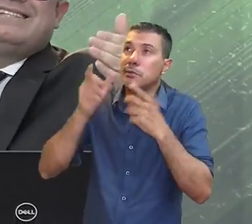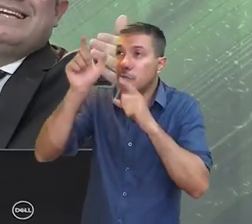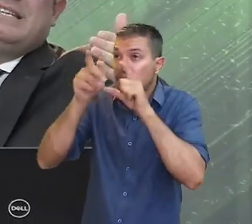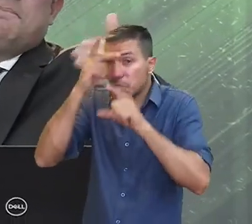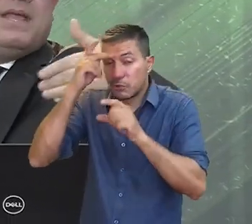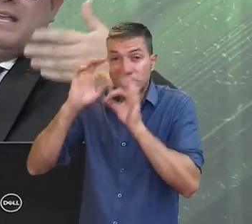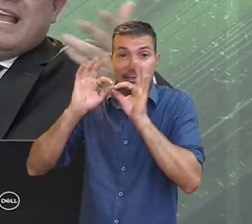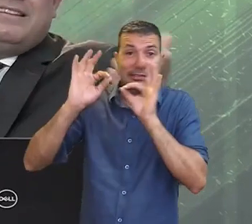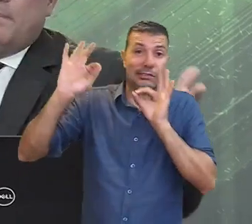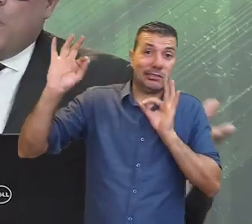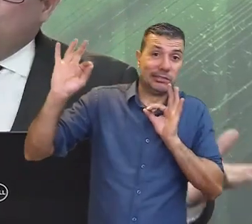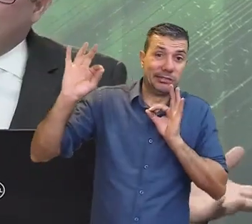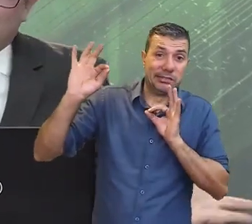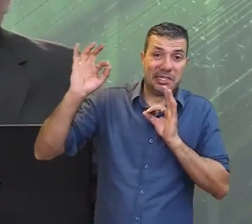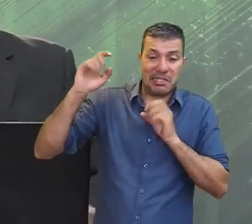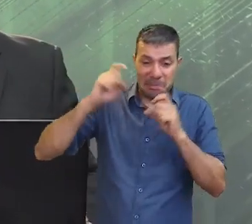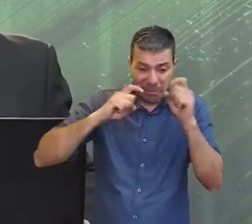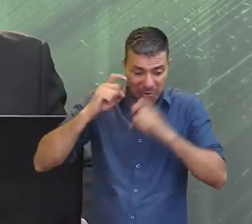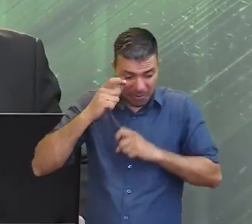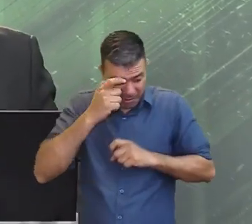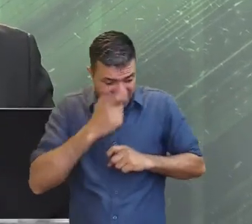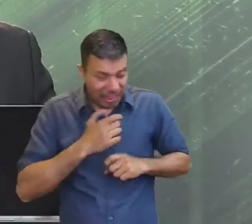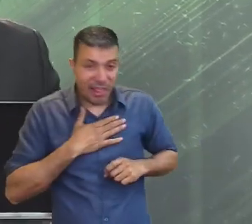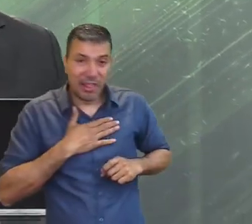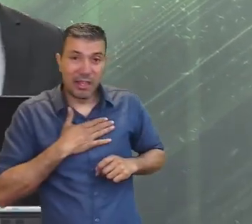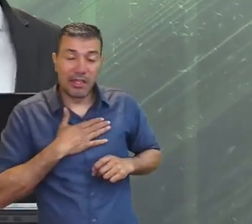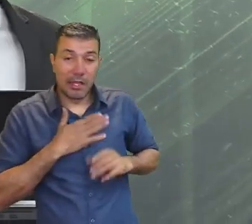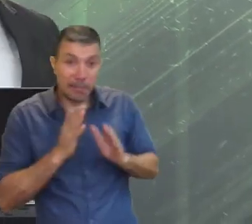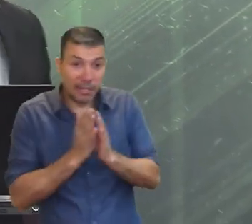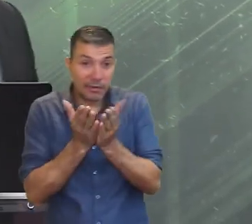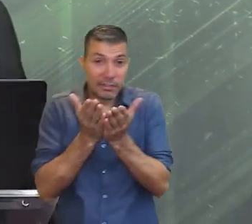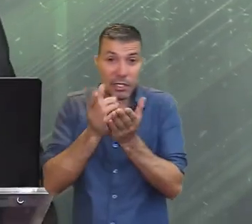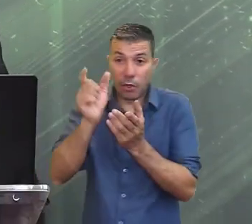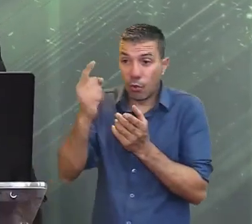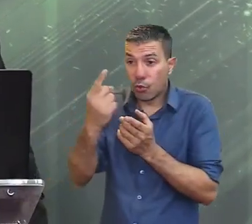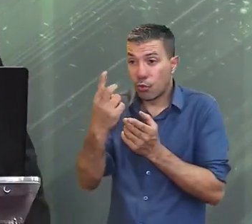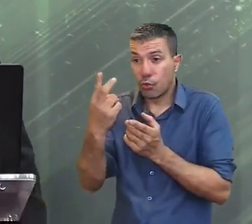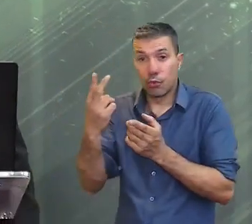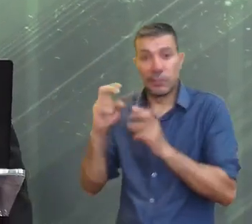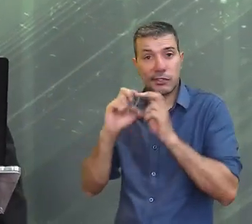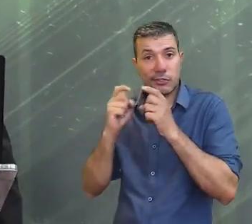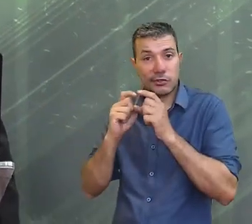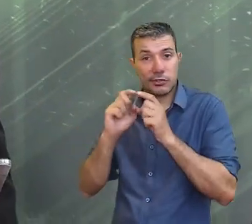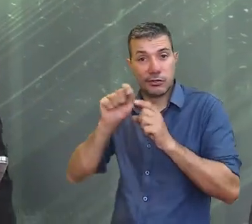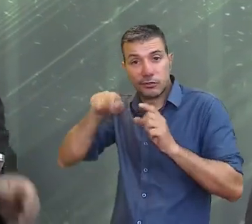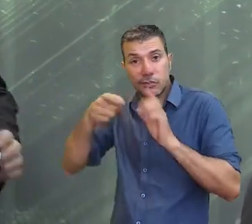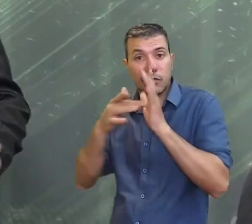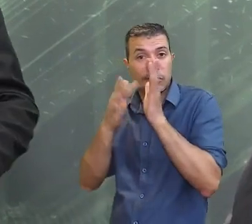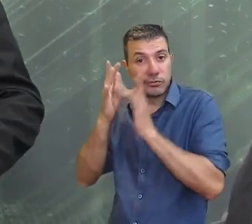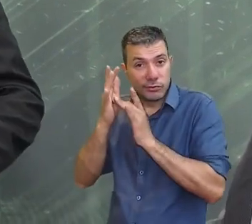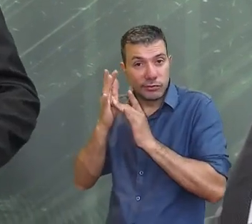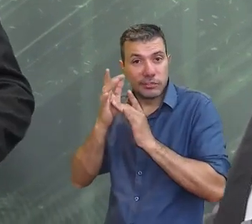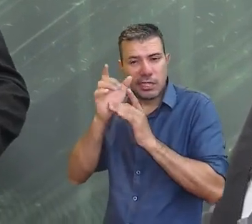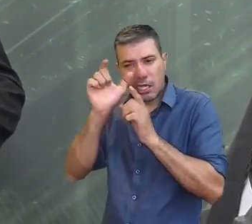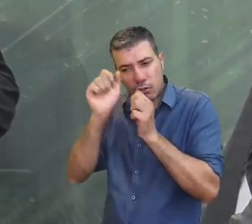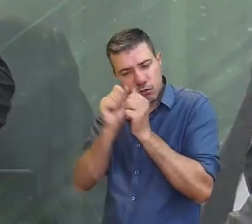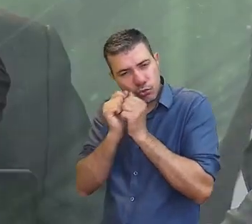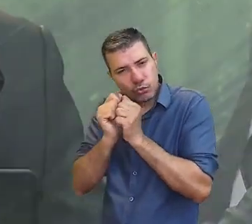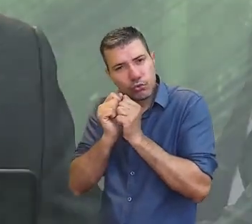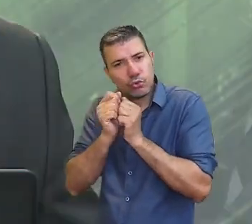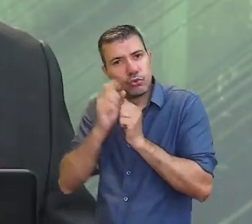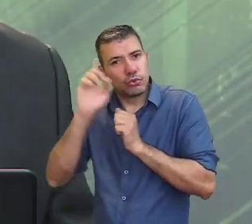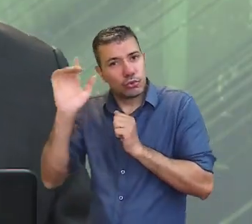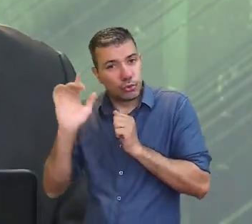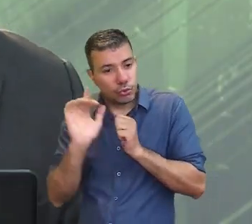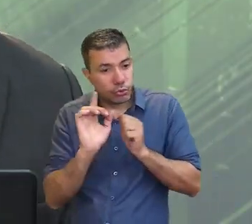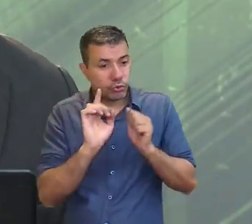está distante e que nem se preocupa tanto assim. Mas a Bíblia diz, aonde estiver um ou dois reunidos em meu nome, ali eu estarei. Então,